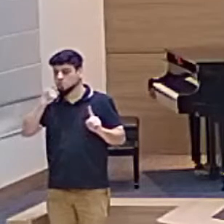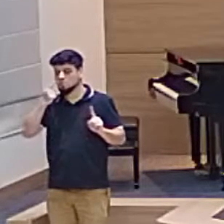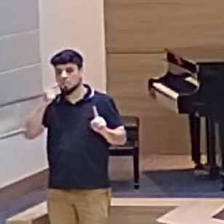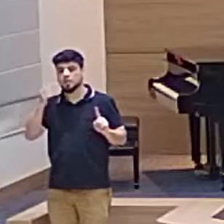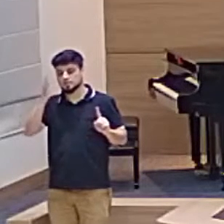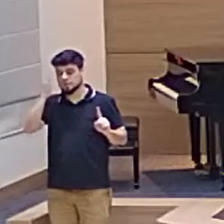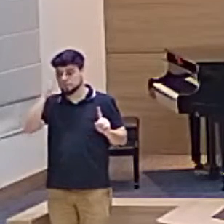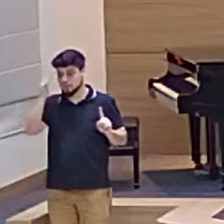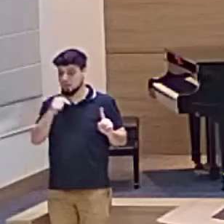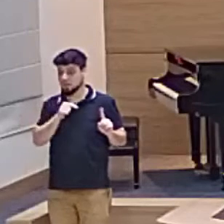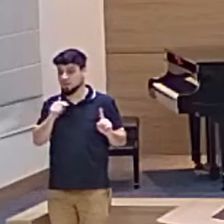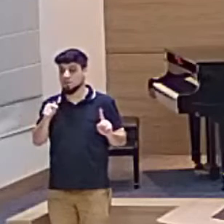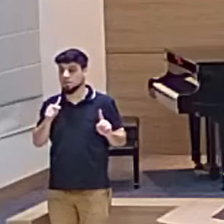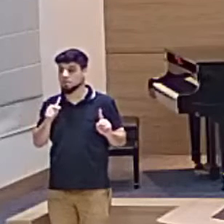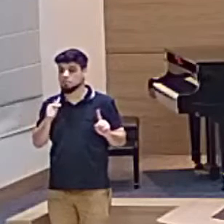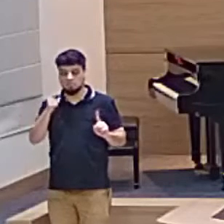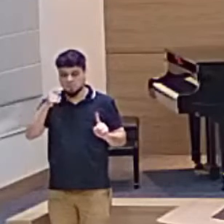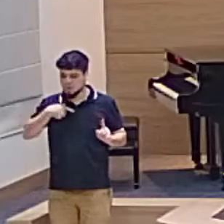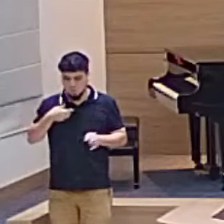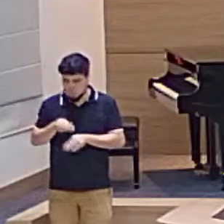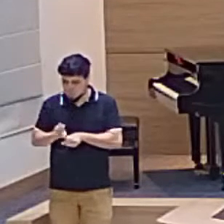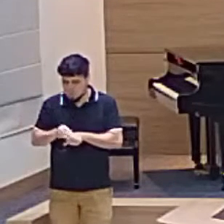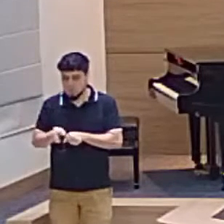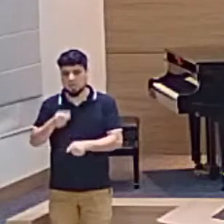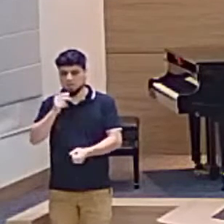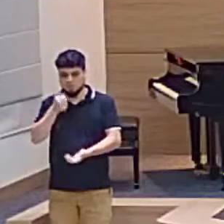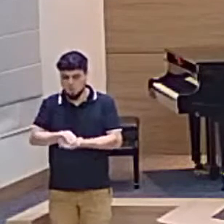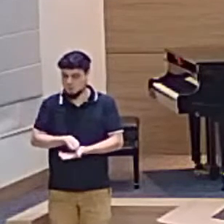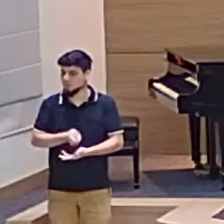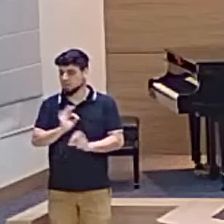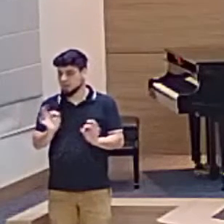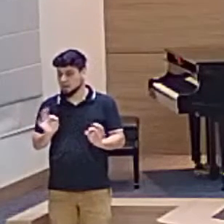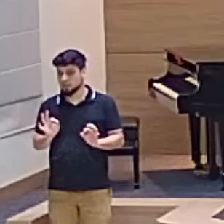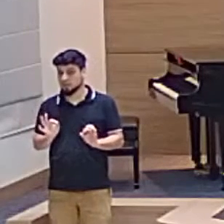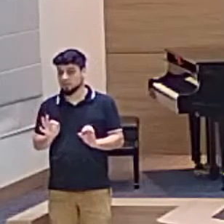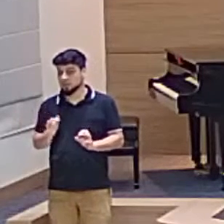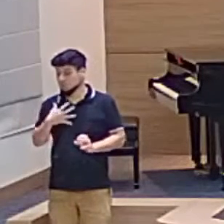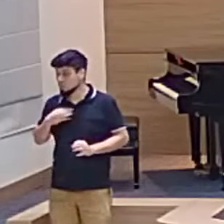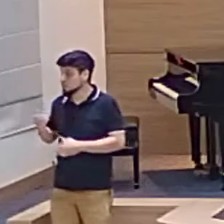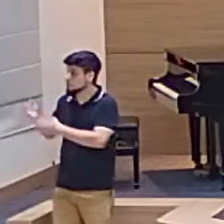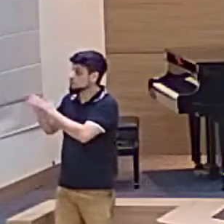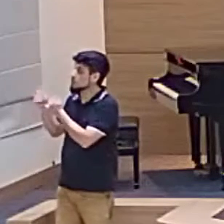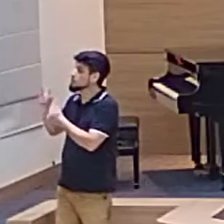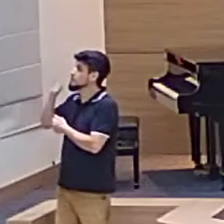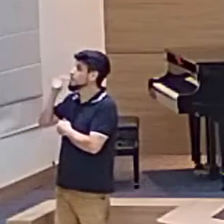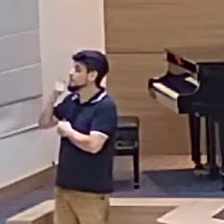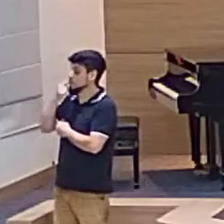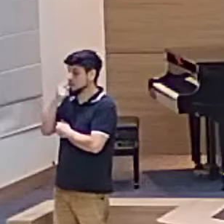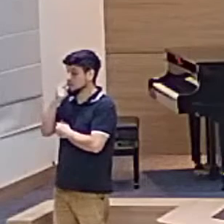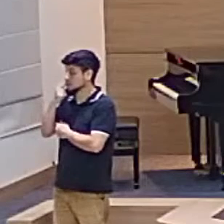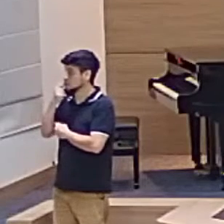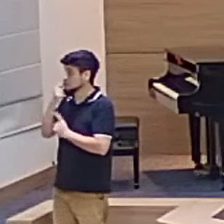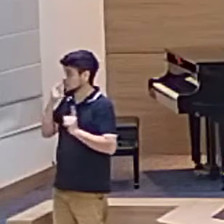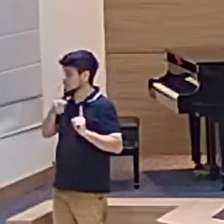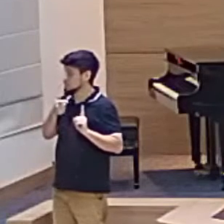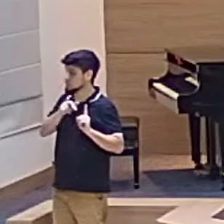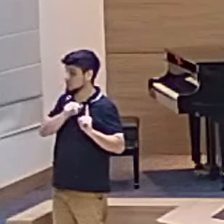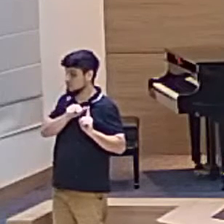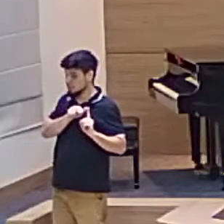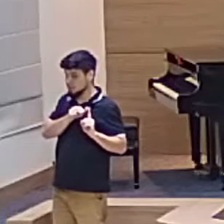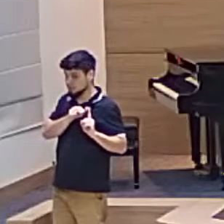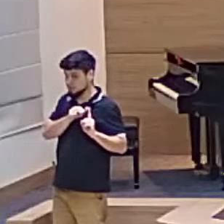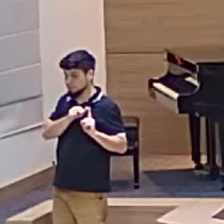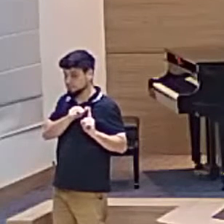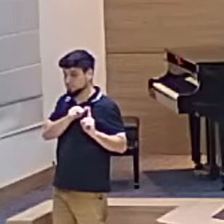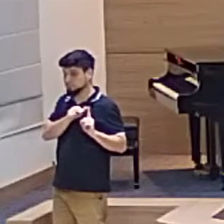vendo aquilo e não interrompe inclusive o filho pede para o pai a liberdade para que a irmã no teatro que ele estava